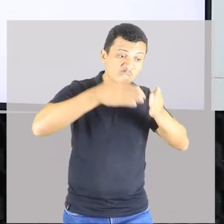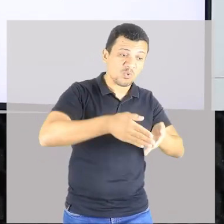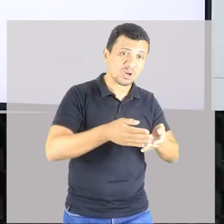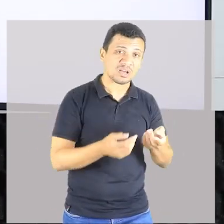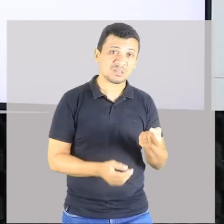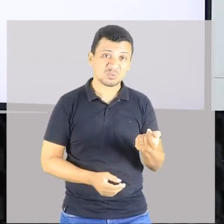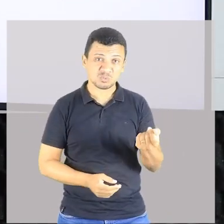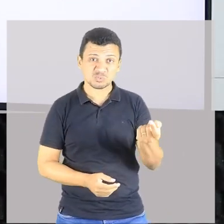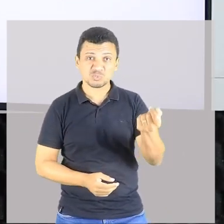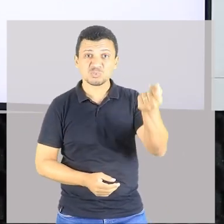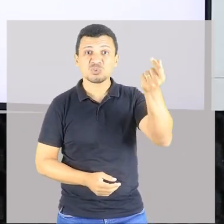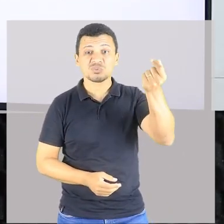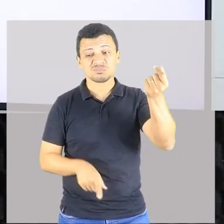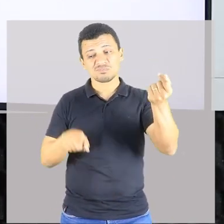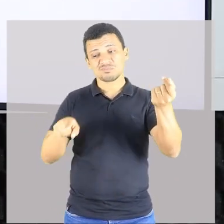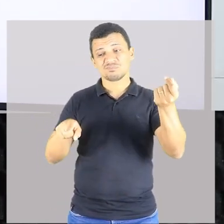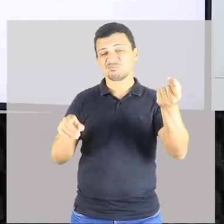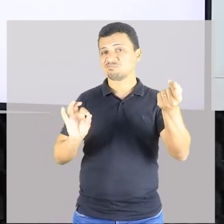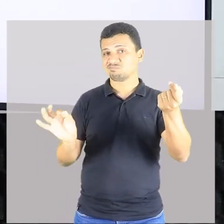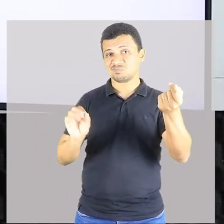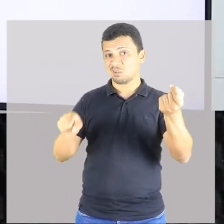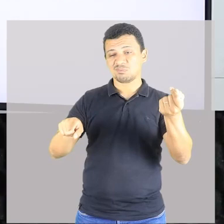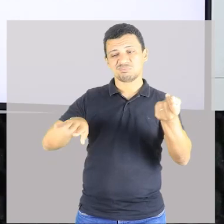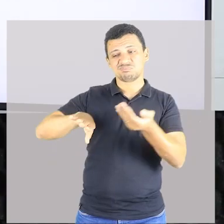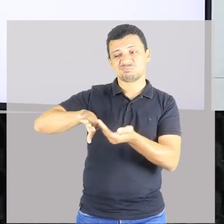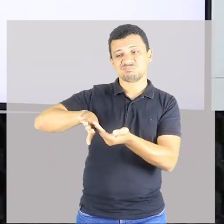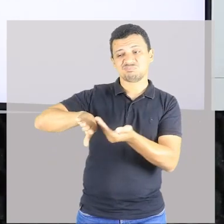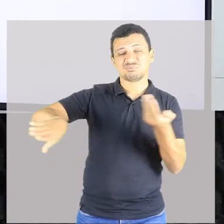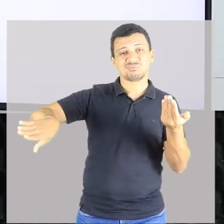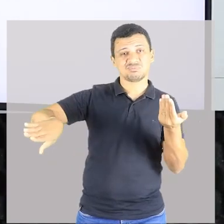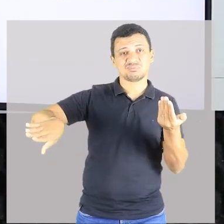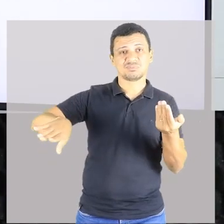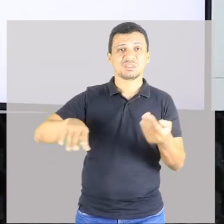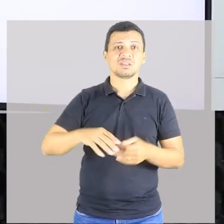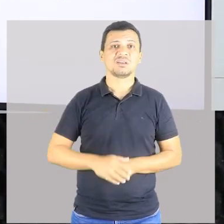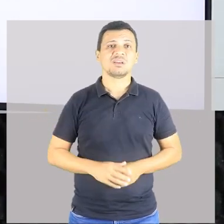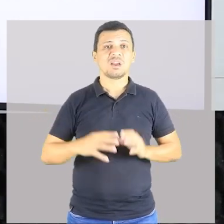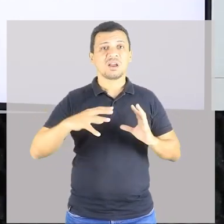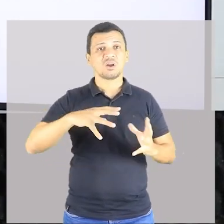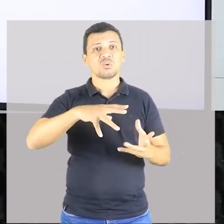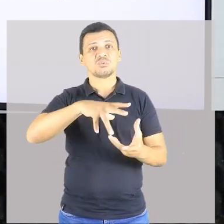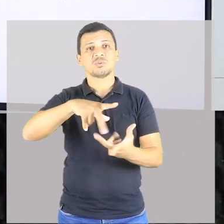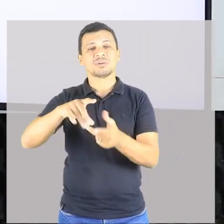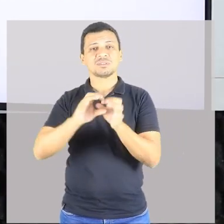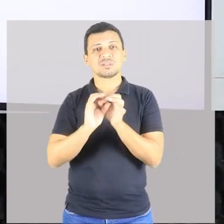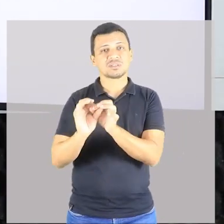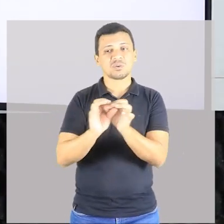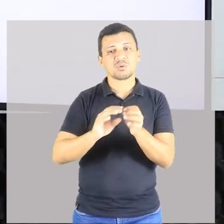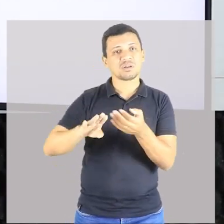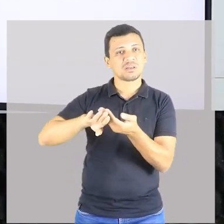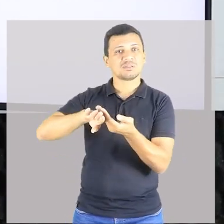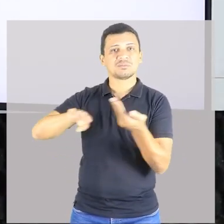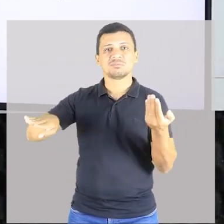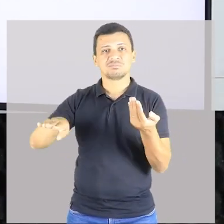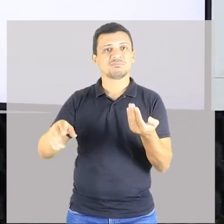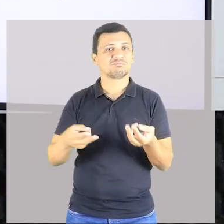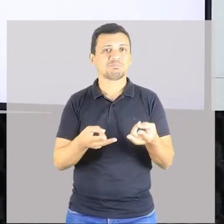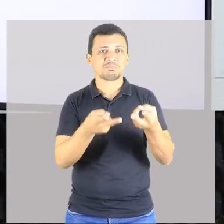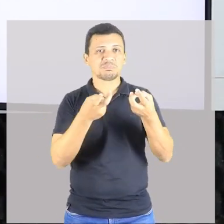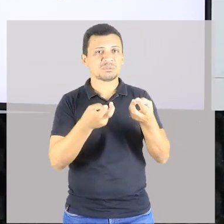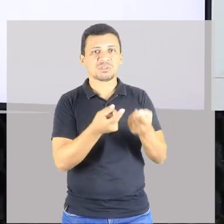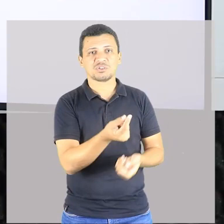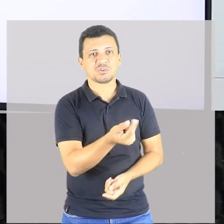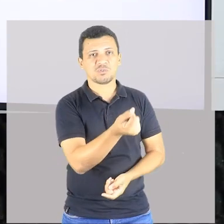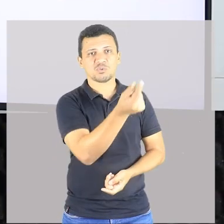ela exclui aqueles que não trazem essa perspectiva. Então, a globalização, ela exclui aqueles que não trazem perspectiva para o lucro,